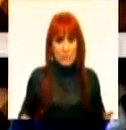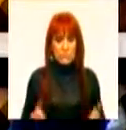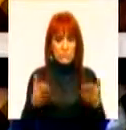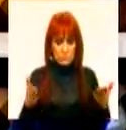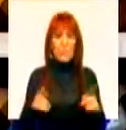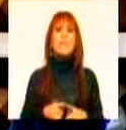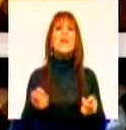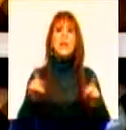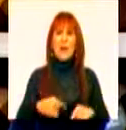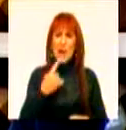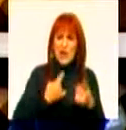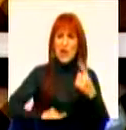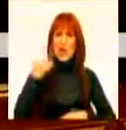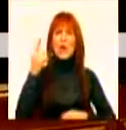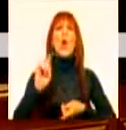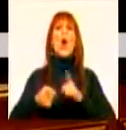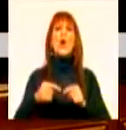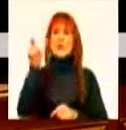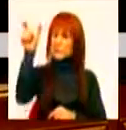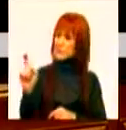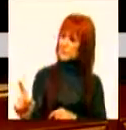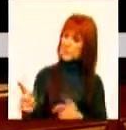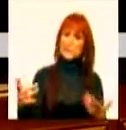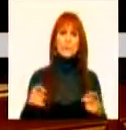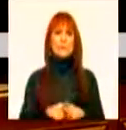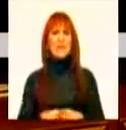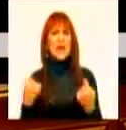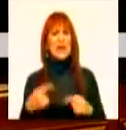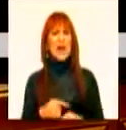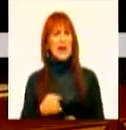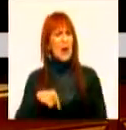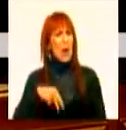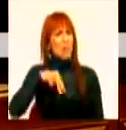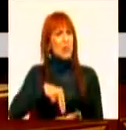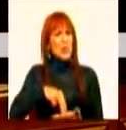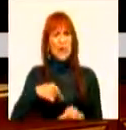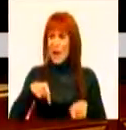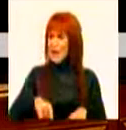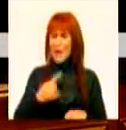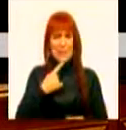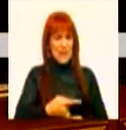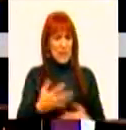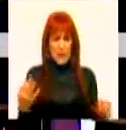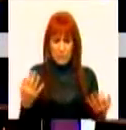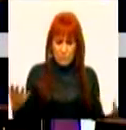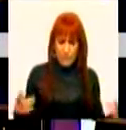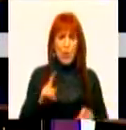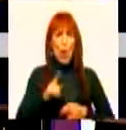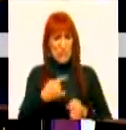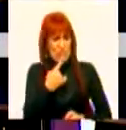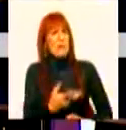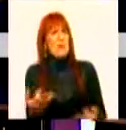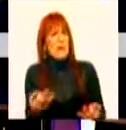Como aliás, também estranho que Vossa Excelência tenha tomado aqui posições e tenha aqui afirmado o que